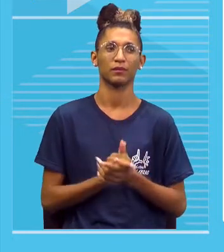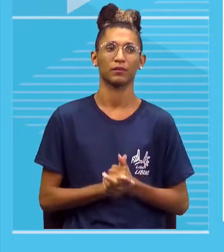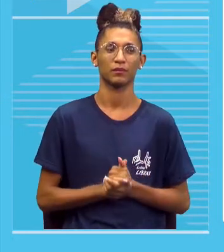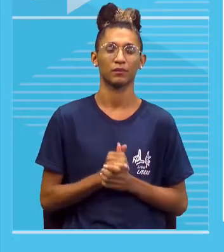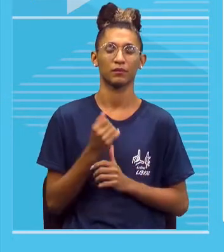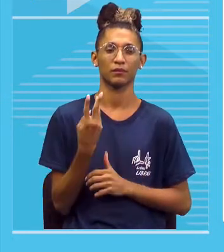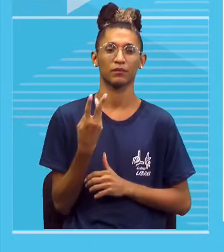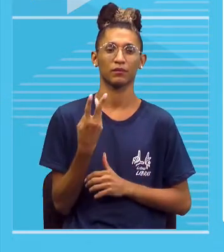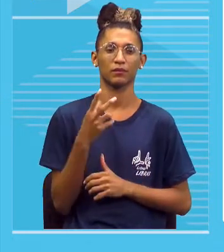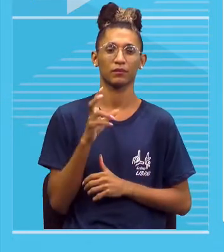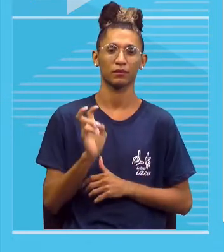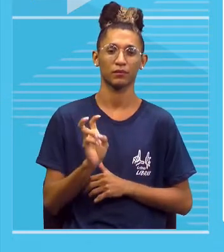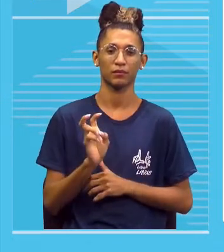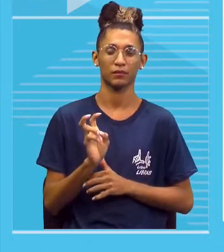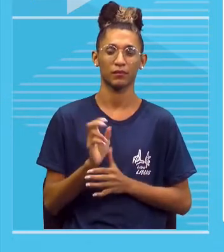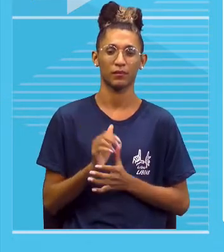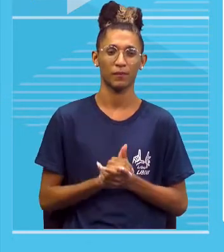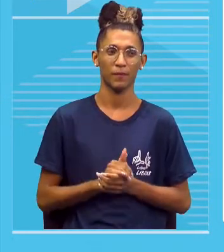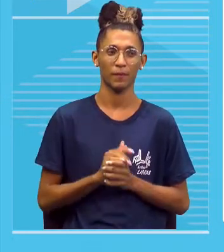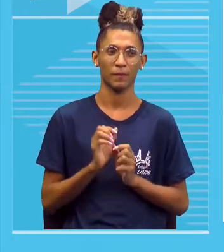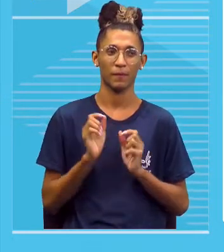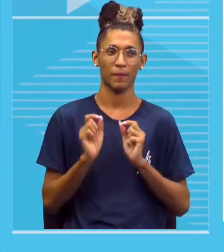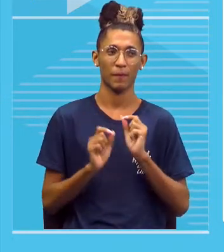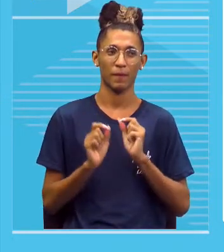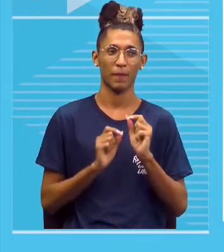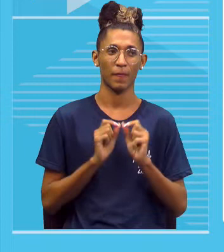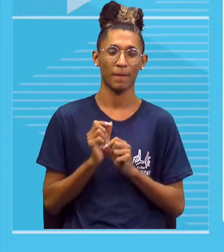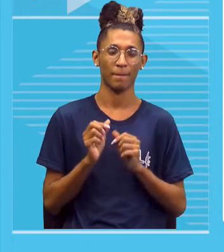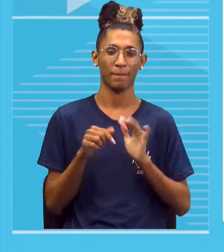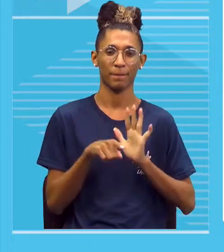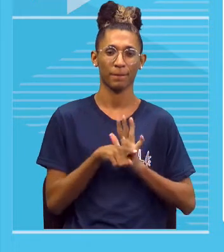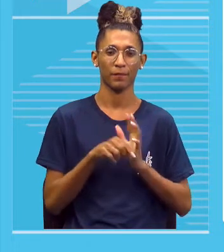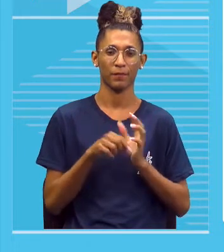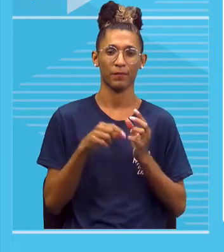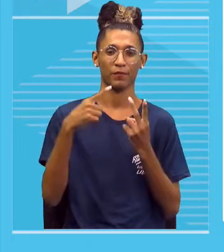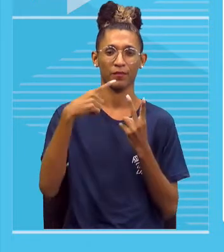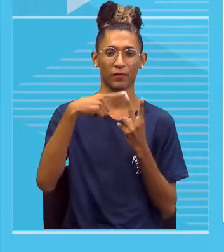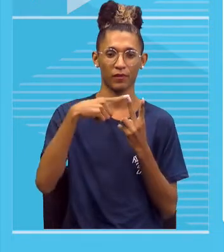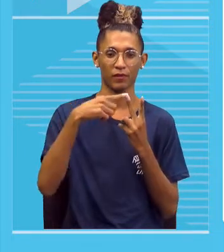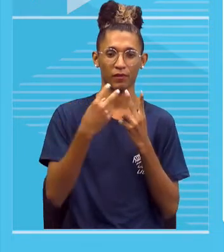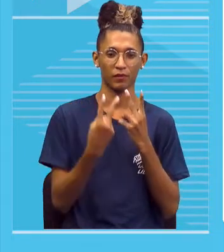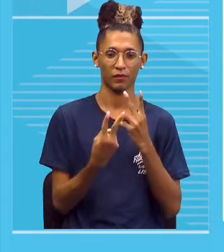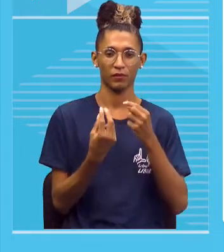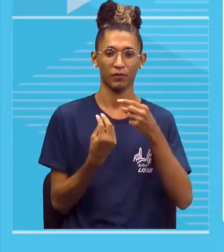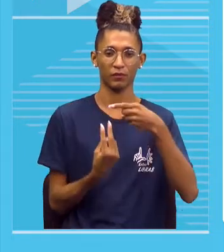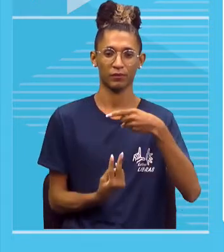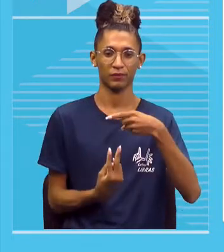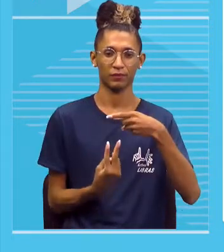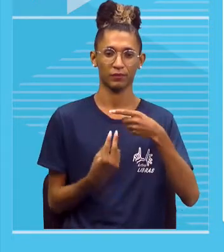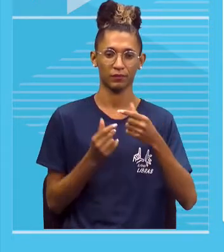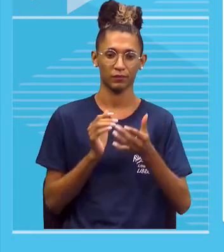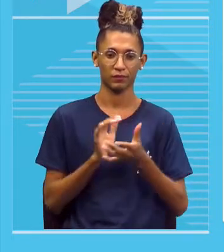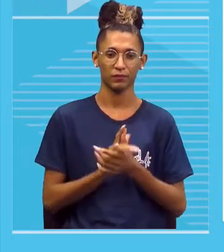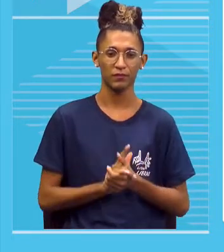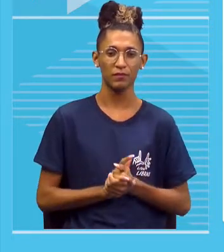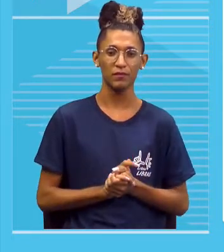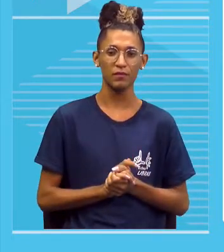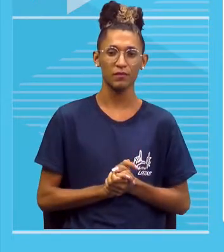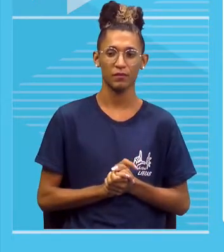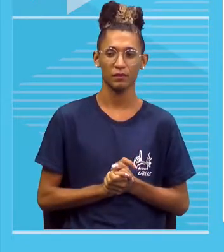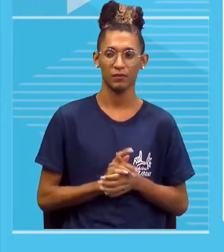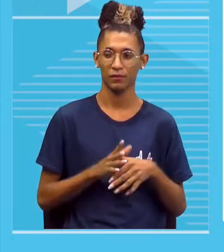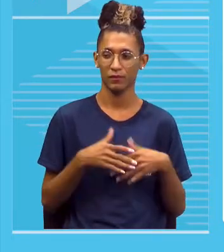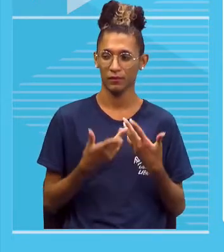o cosseno de 45 que no caso é menos raiz de 2 sobre 2 né olha aí ó